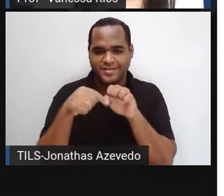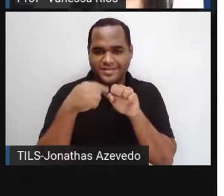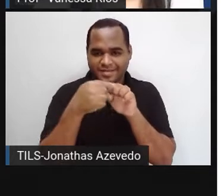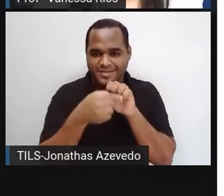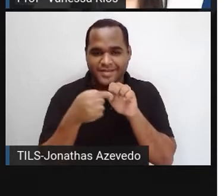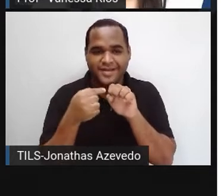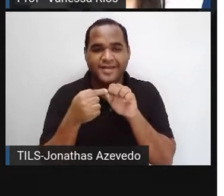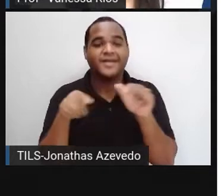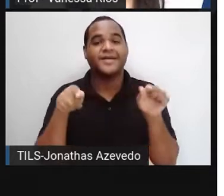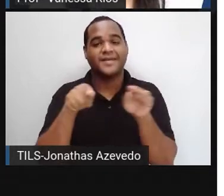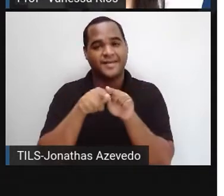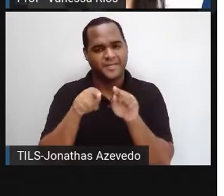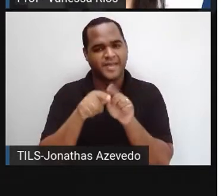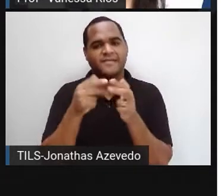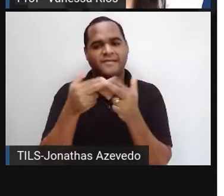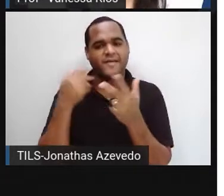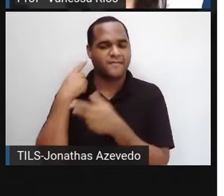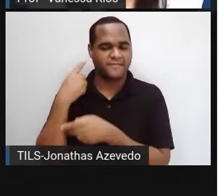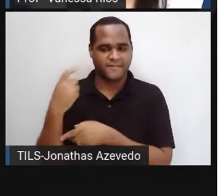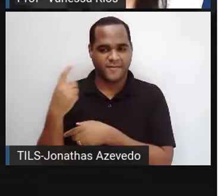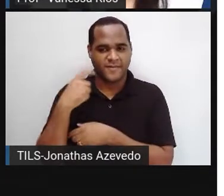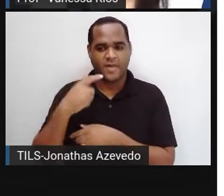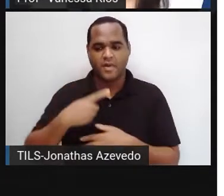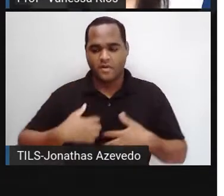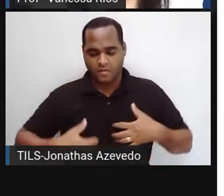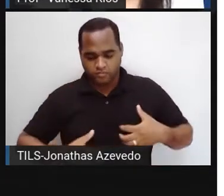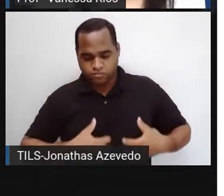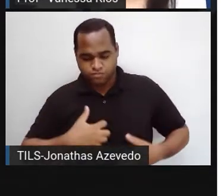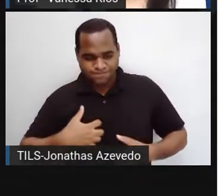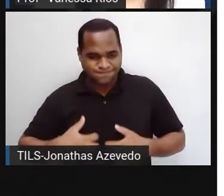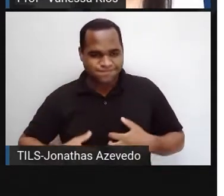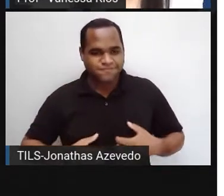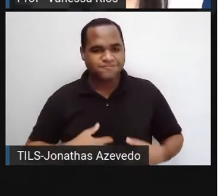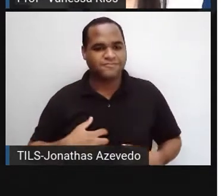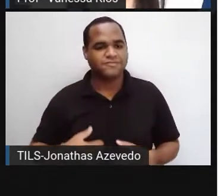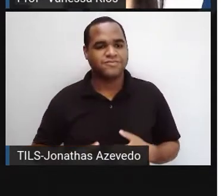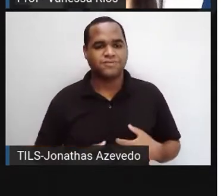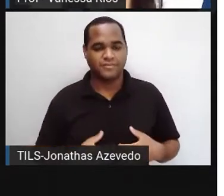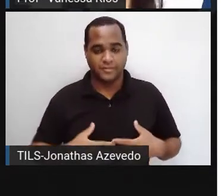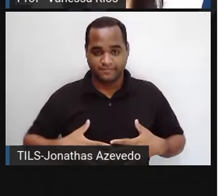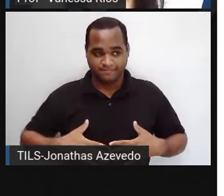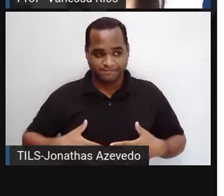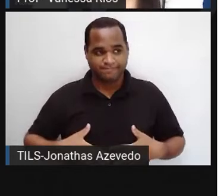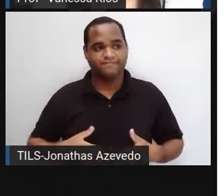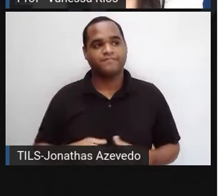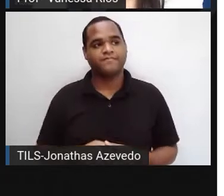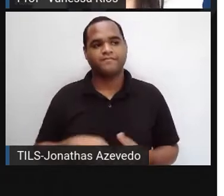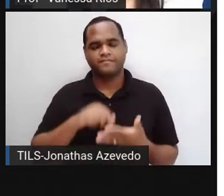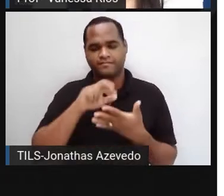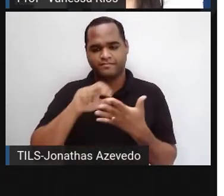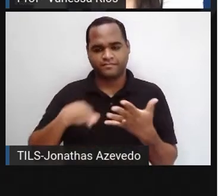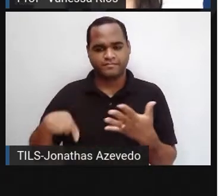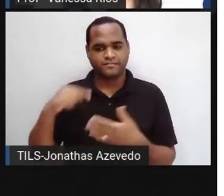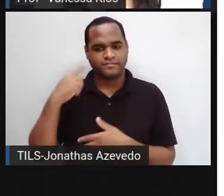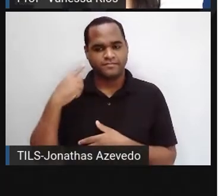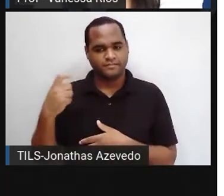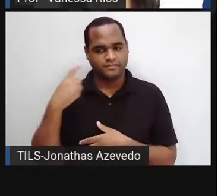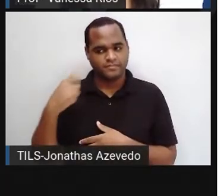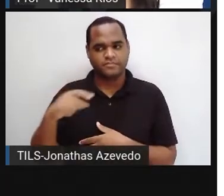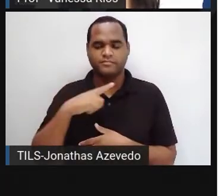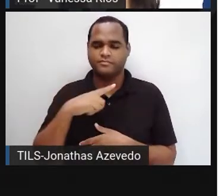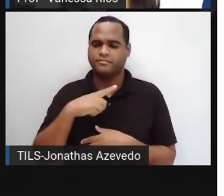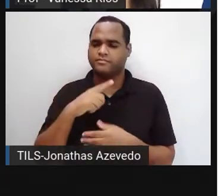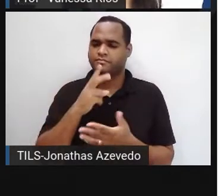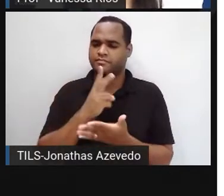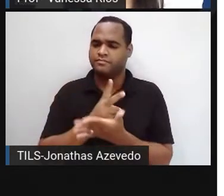sons produzidos aí por nossa barriga. Então, existem diversos sons que estão sendo produzidos o tempo